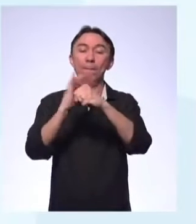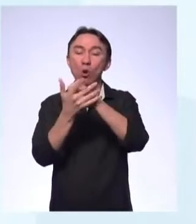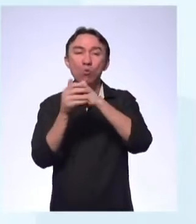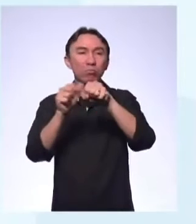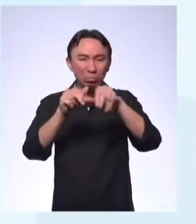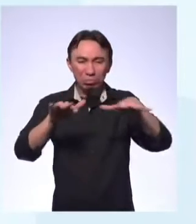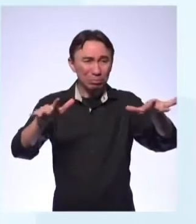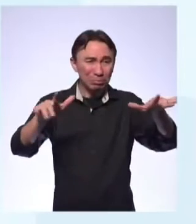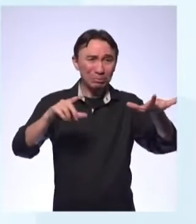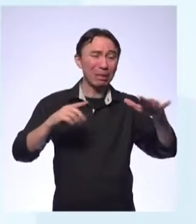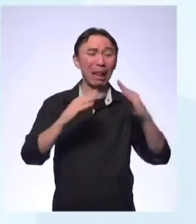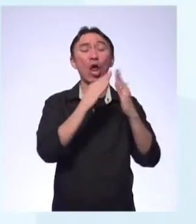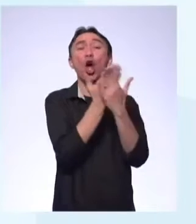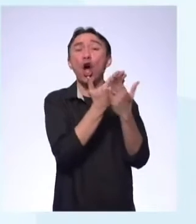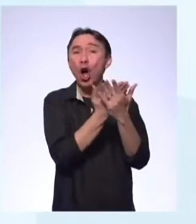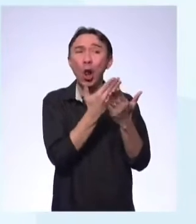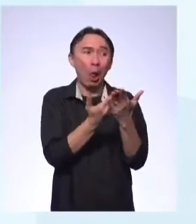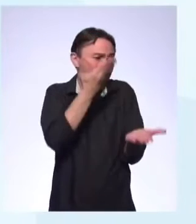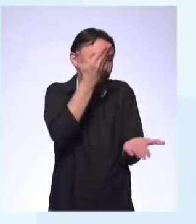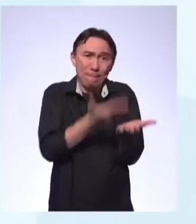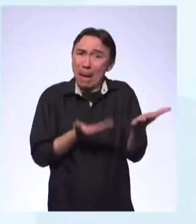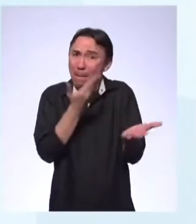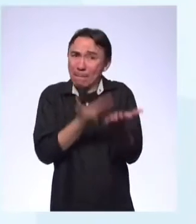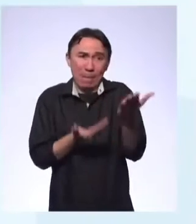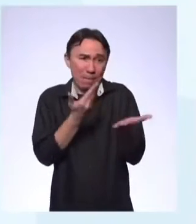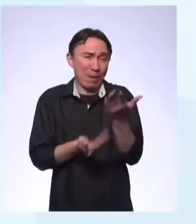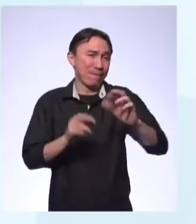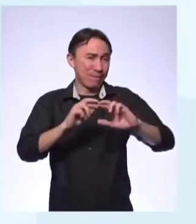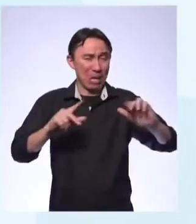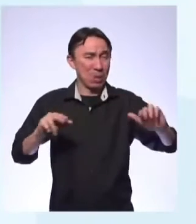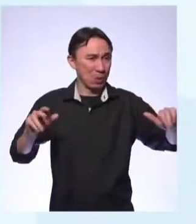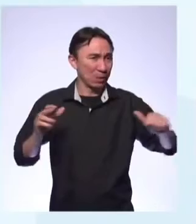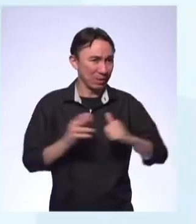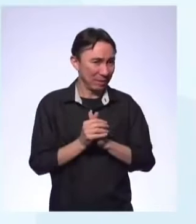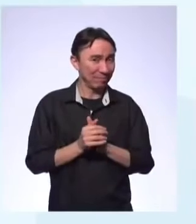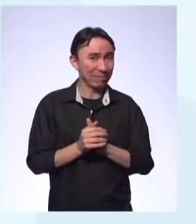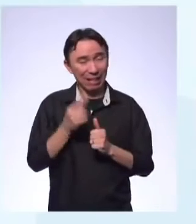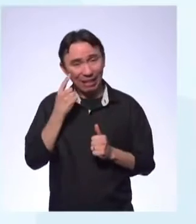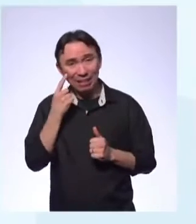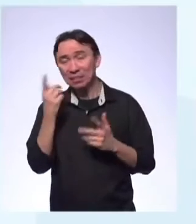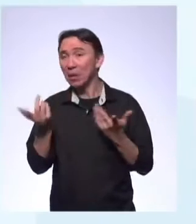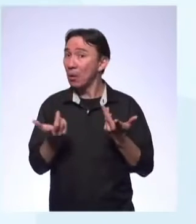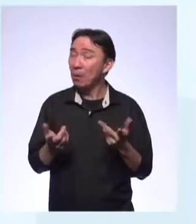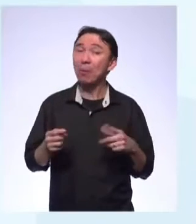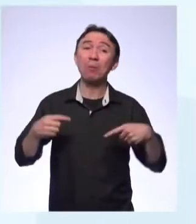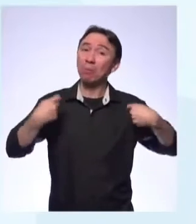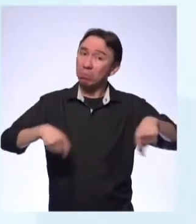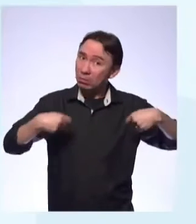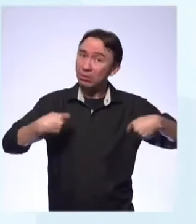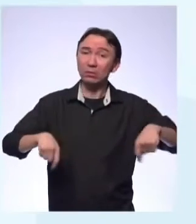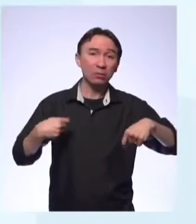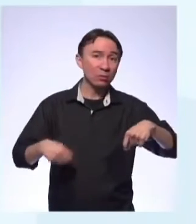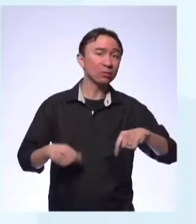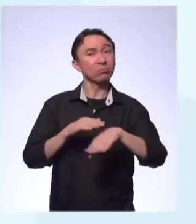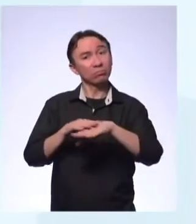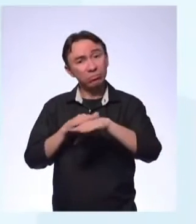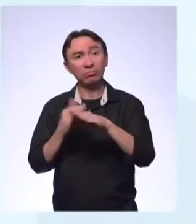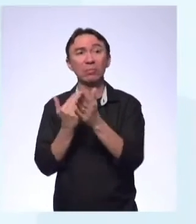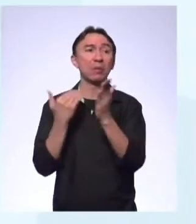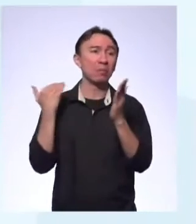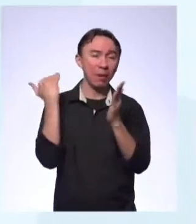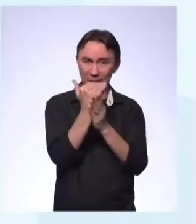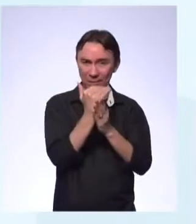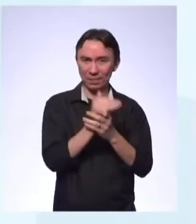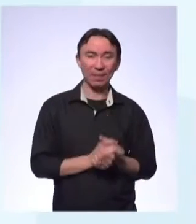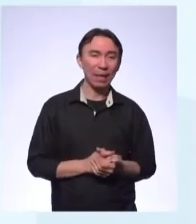que não há boas discussões sobre essa questão ela levantou lá uma questão que deveria se discutir mais sobre isso os